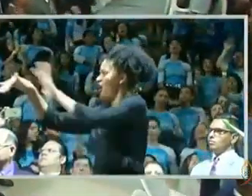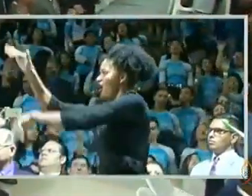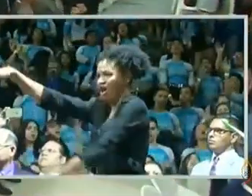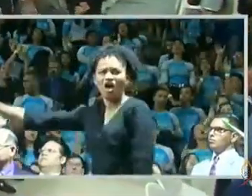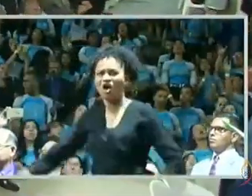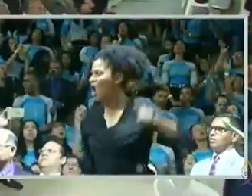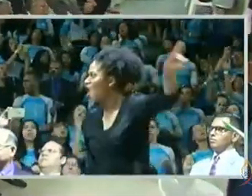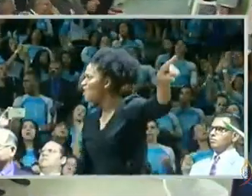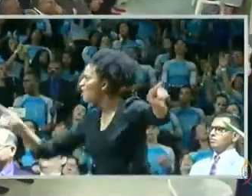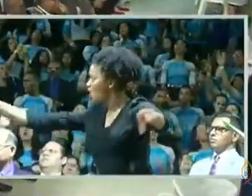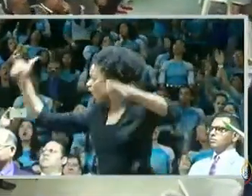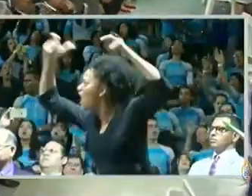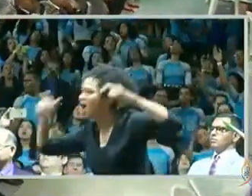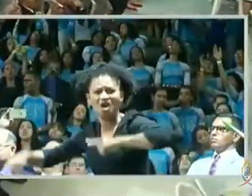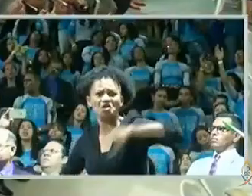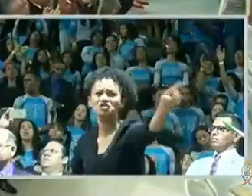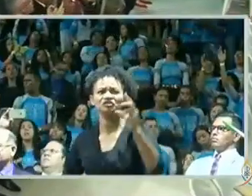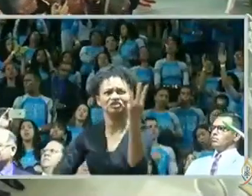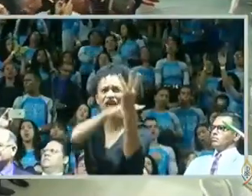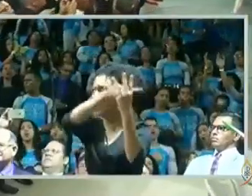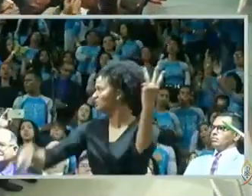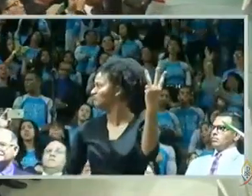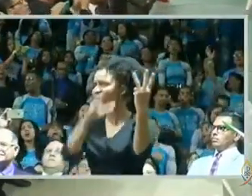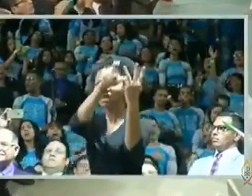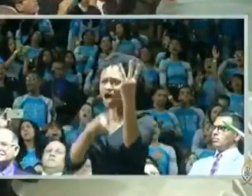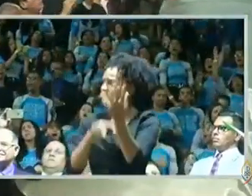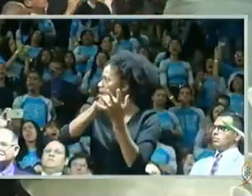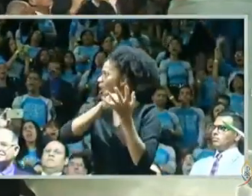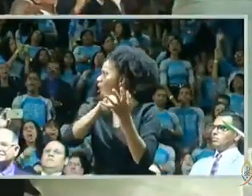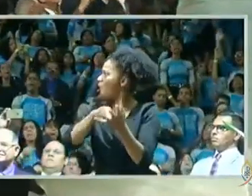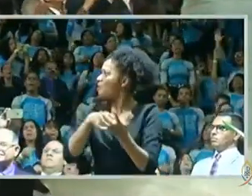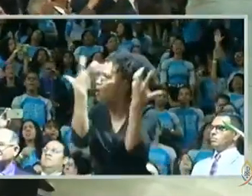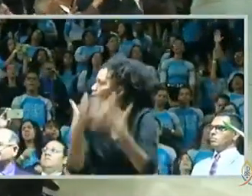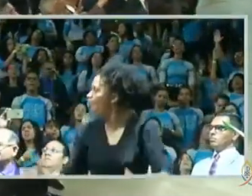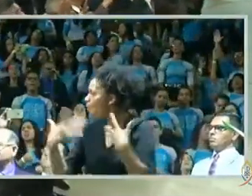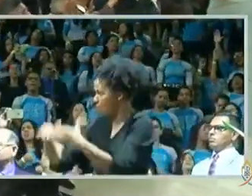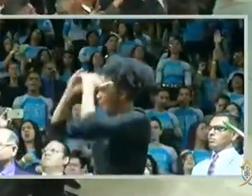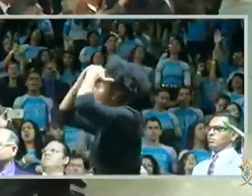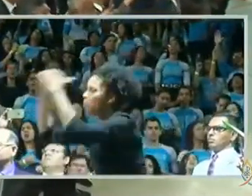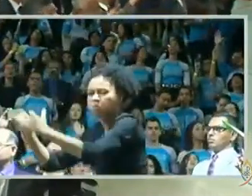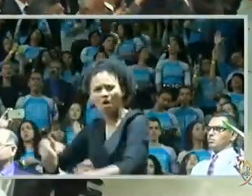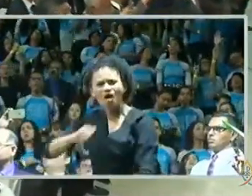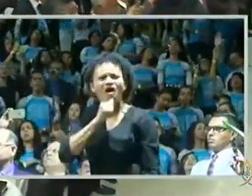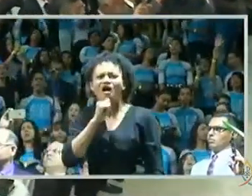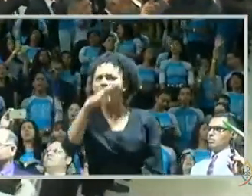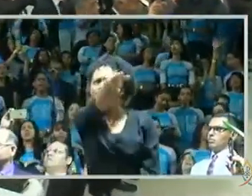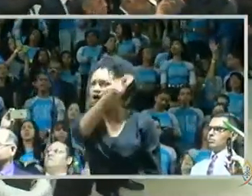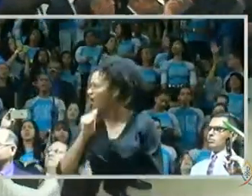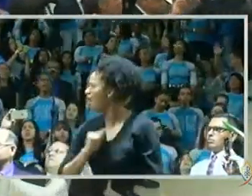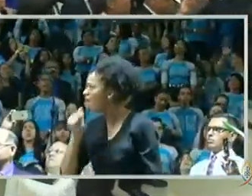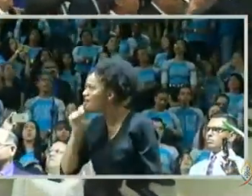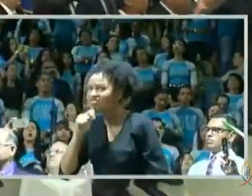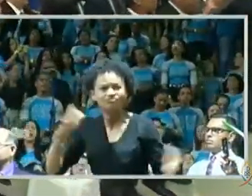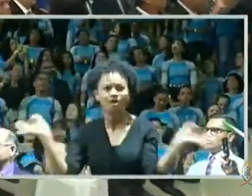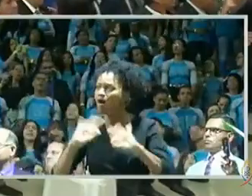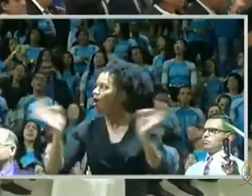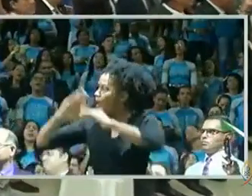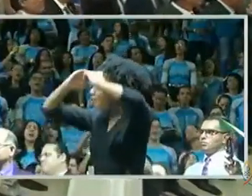informar: o Senhor não mandou se dobrar, mas tem gente aí no meio que